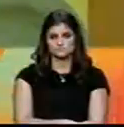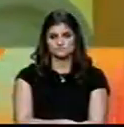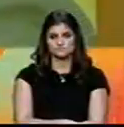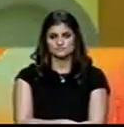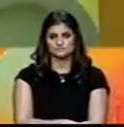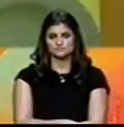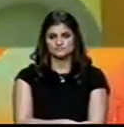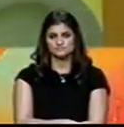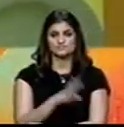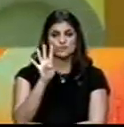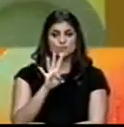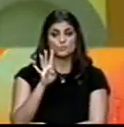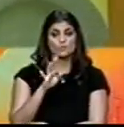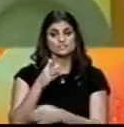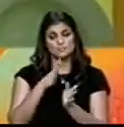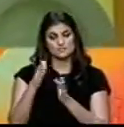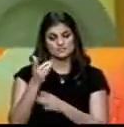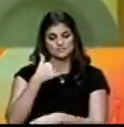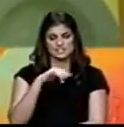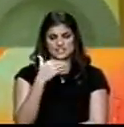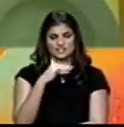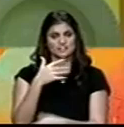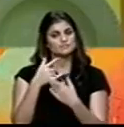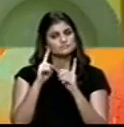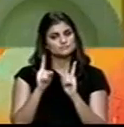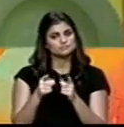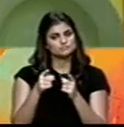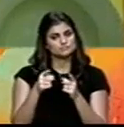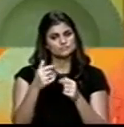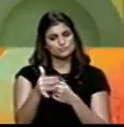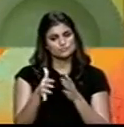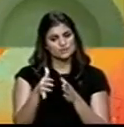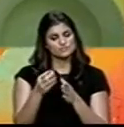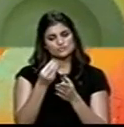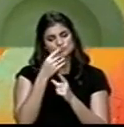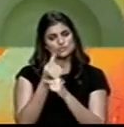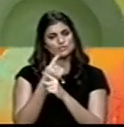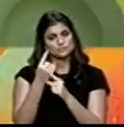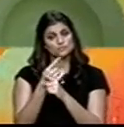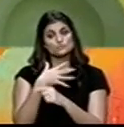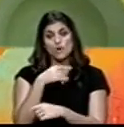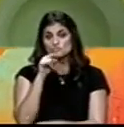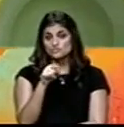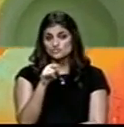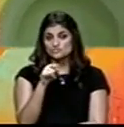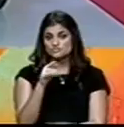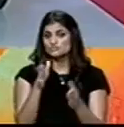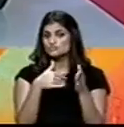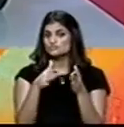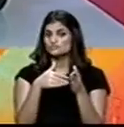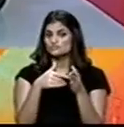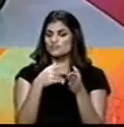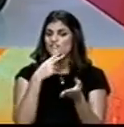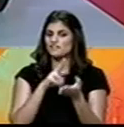Tchau, tchau, tchau. Estamos na quarta parte da Praça da Alegria e abrimos com o espaço de gastronomia. Gostas? Gosto. Gostas da culinária? É